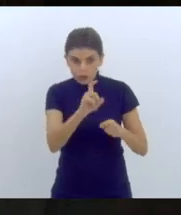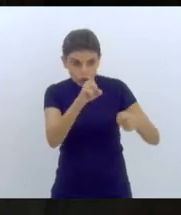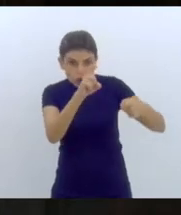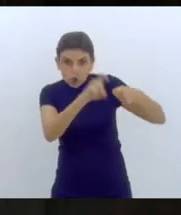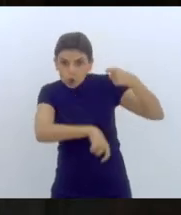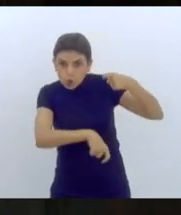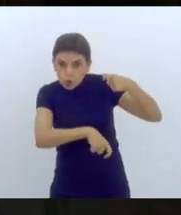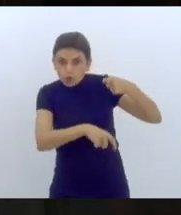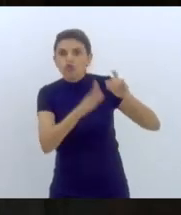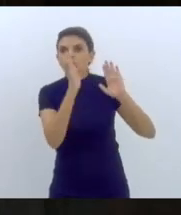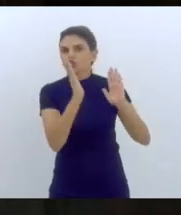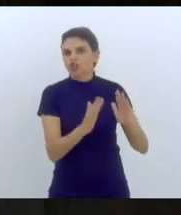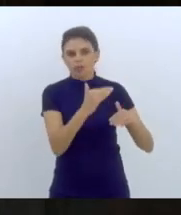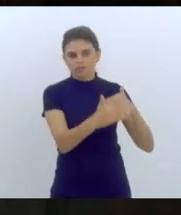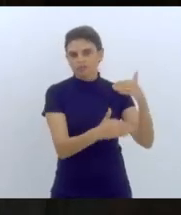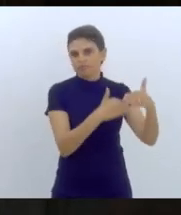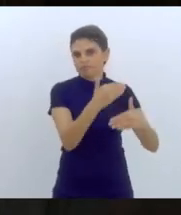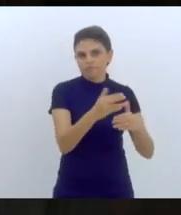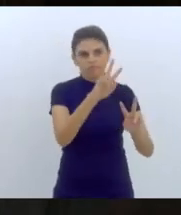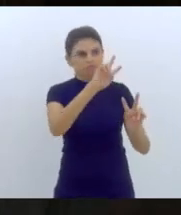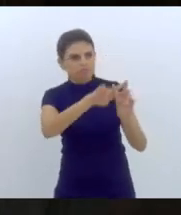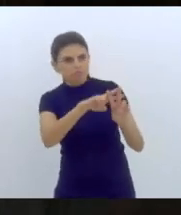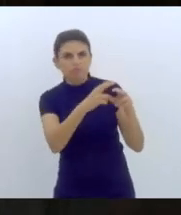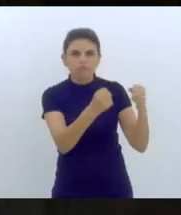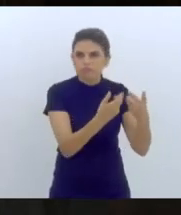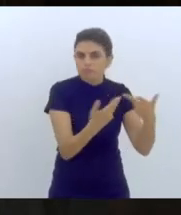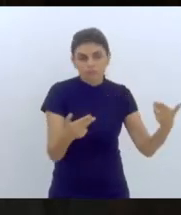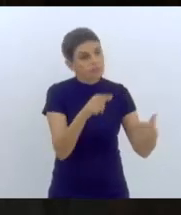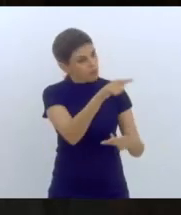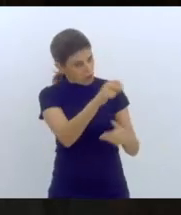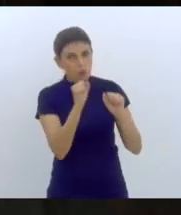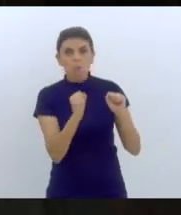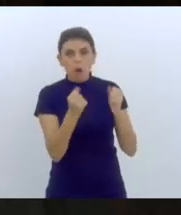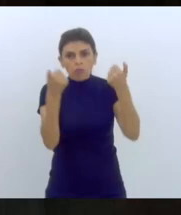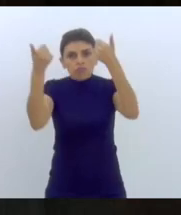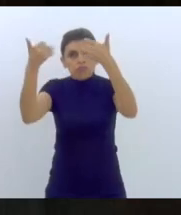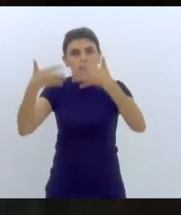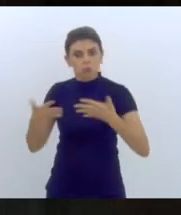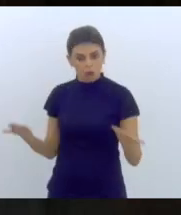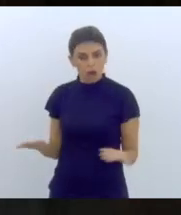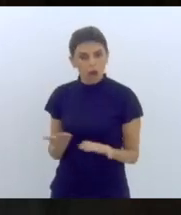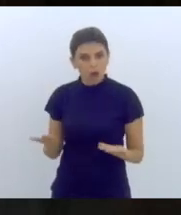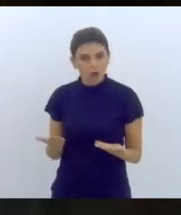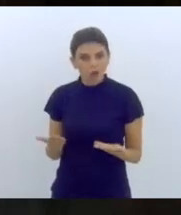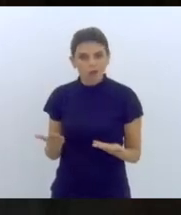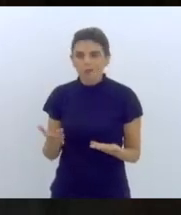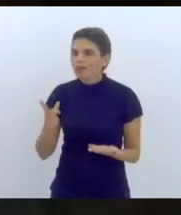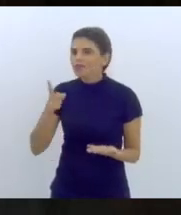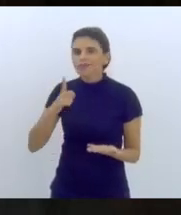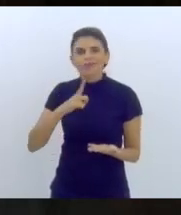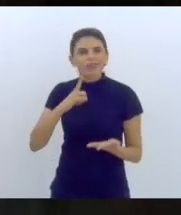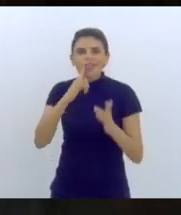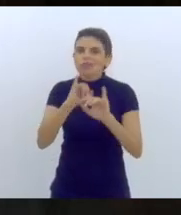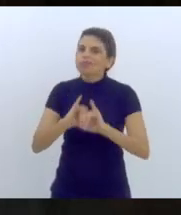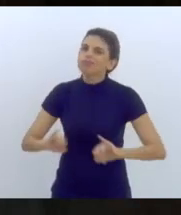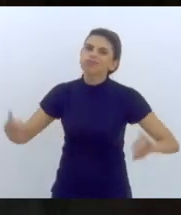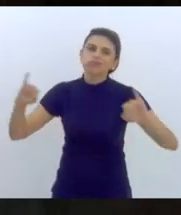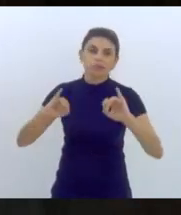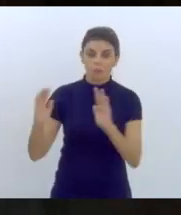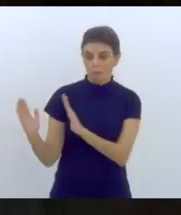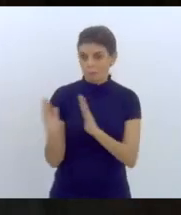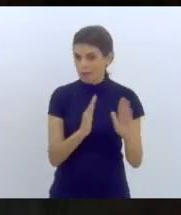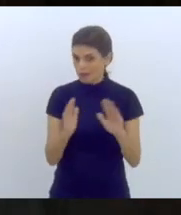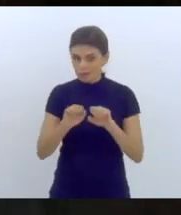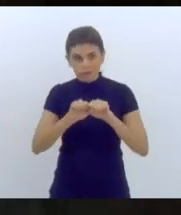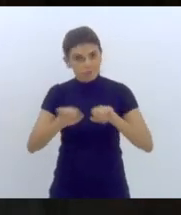levou já a uma condenação ou não levou a uma condenação, o deputado pode até nos esclarecer. Mas isso está amplamente divulgado que, durante a